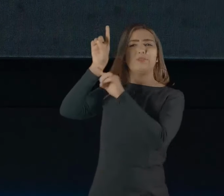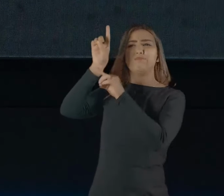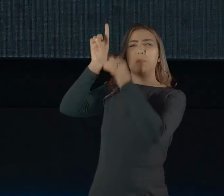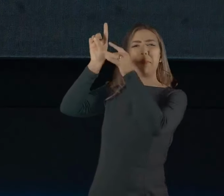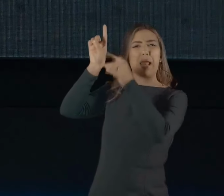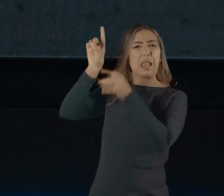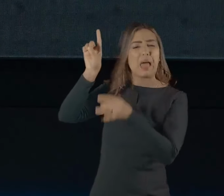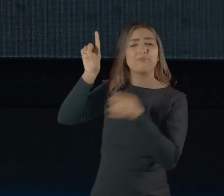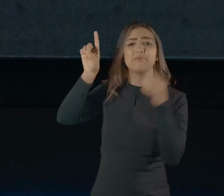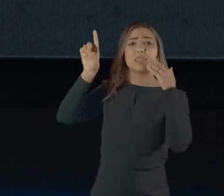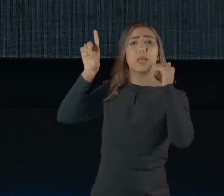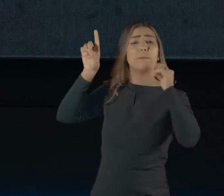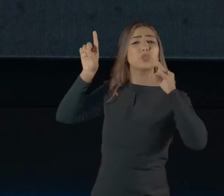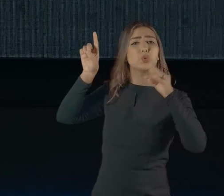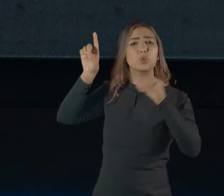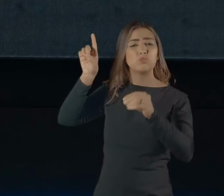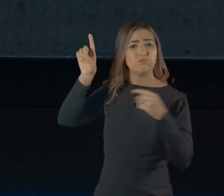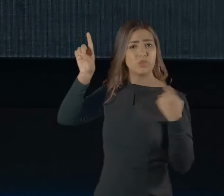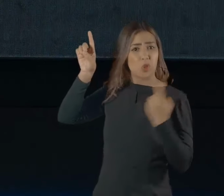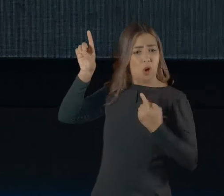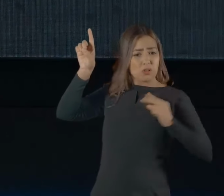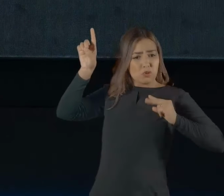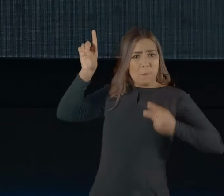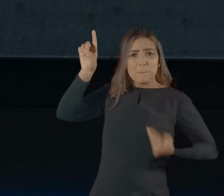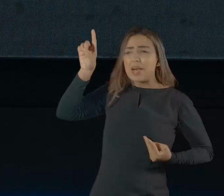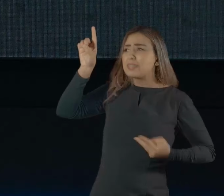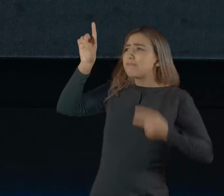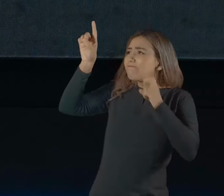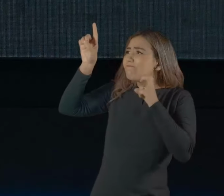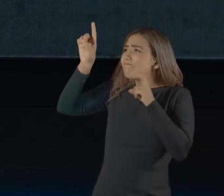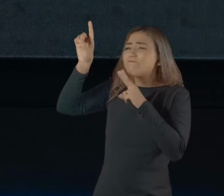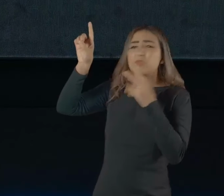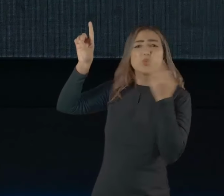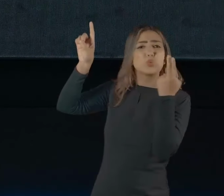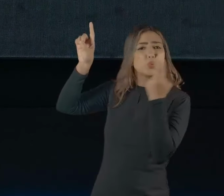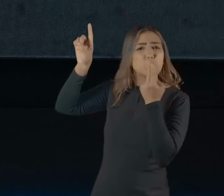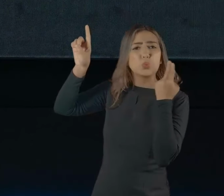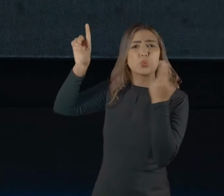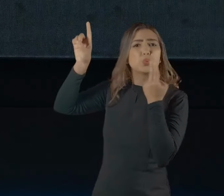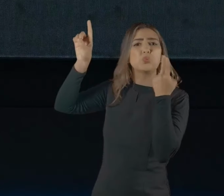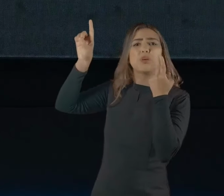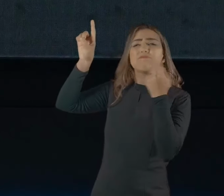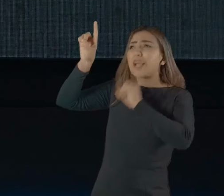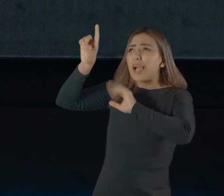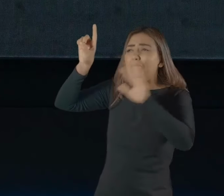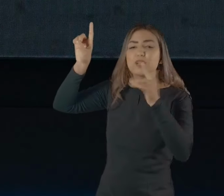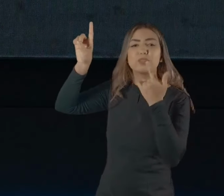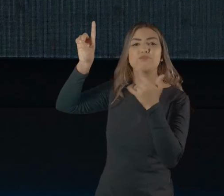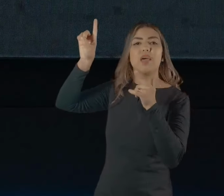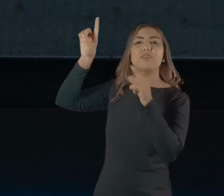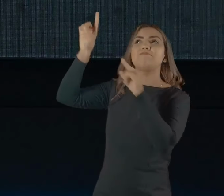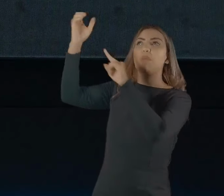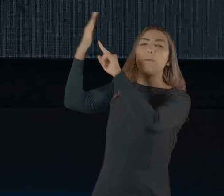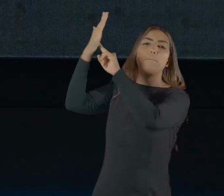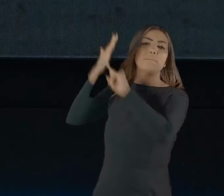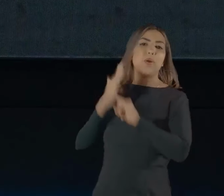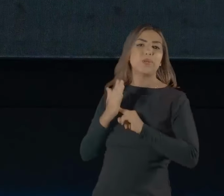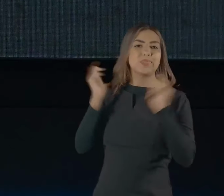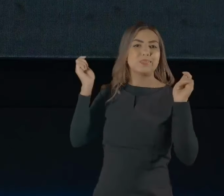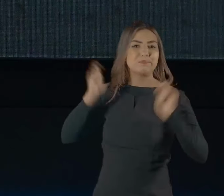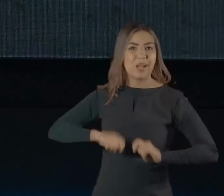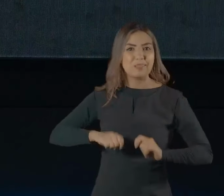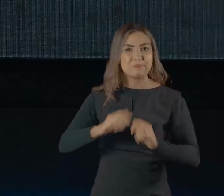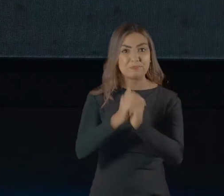ver, aquilo que o homem não pode enxergar, nem discernir, Deus nos revela. Glória a Deus,